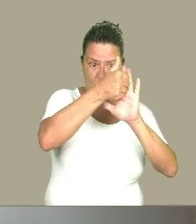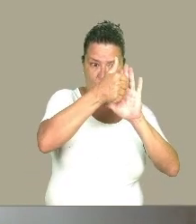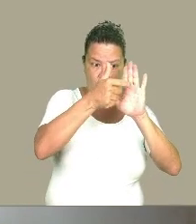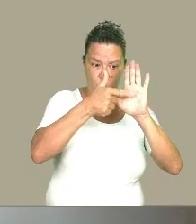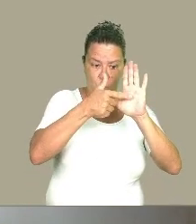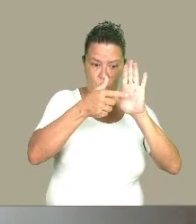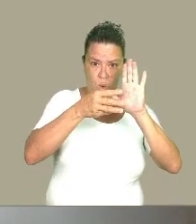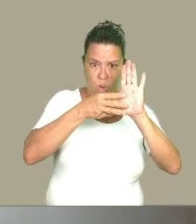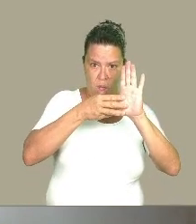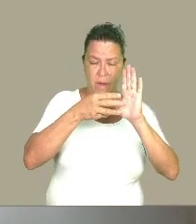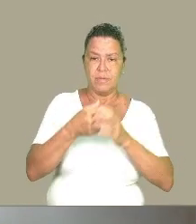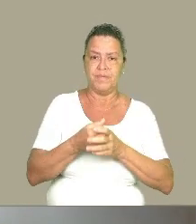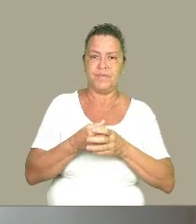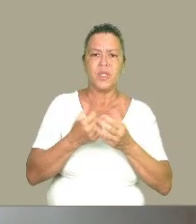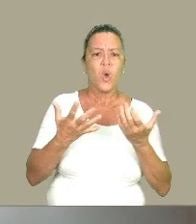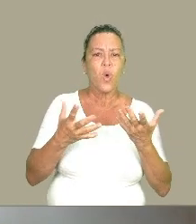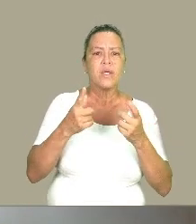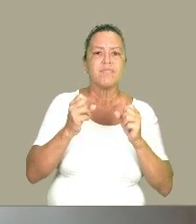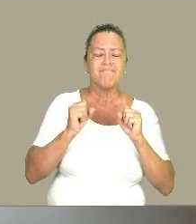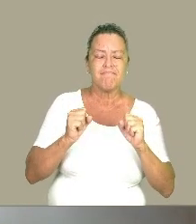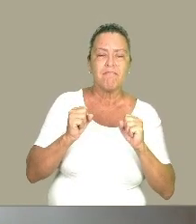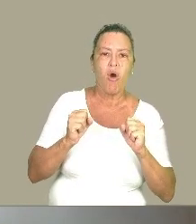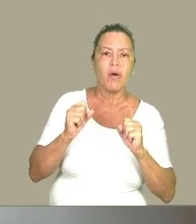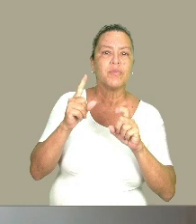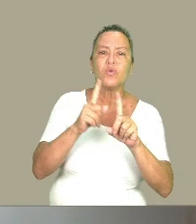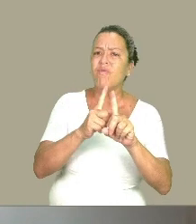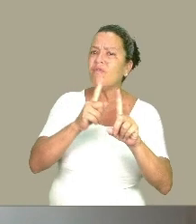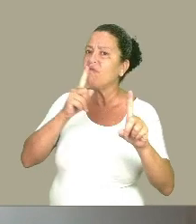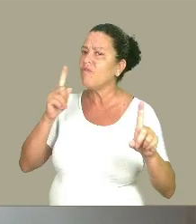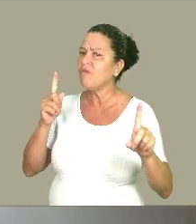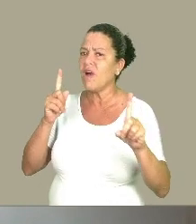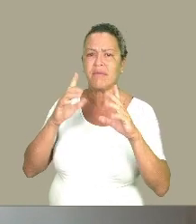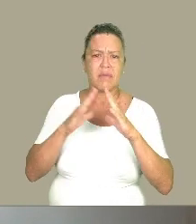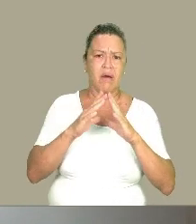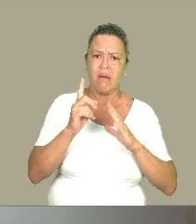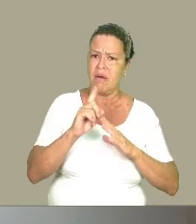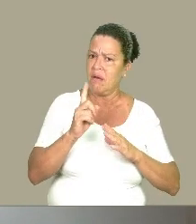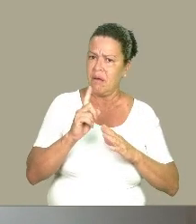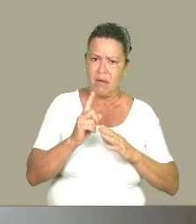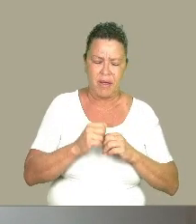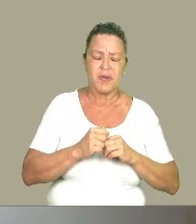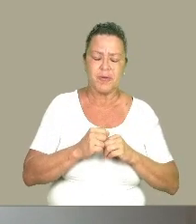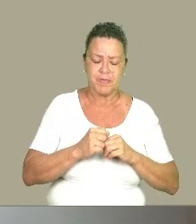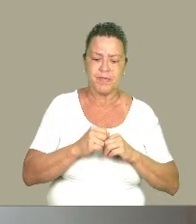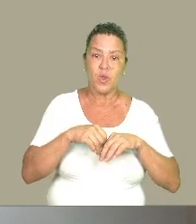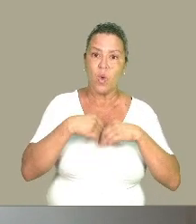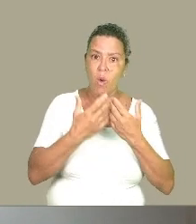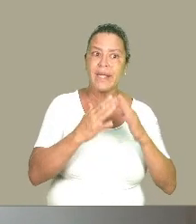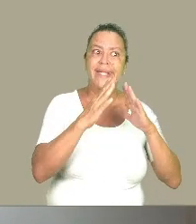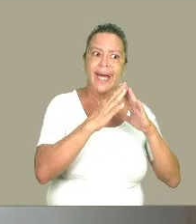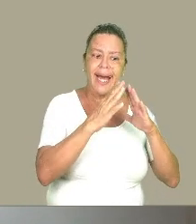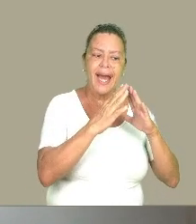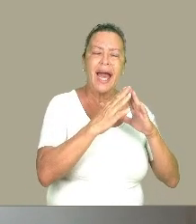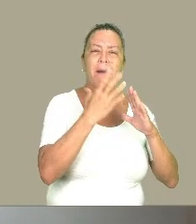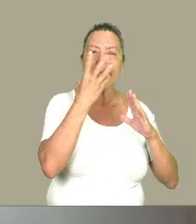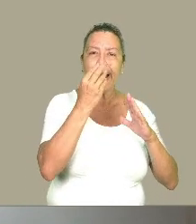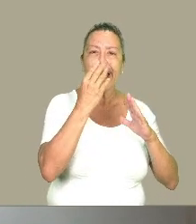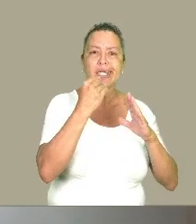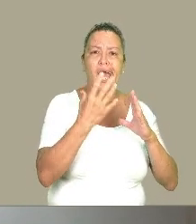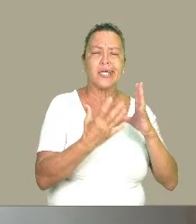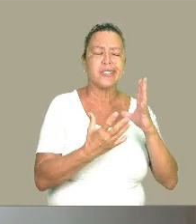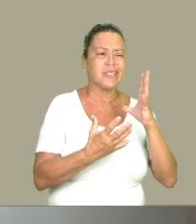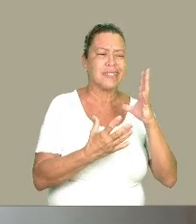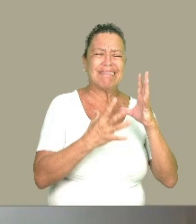Quanto puderes, não te afastes do lar, ainda mesmo quando o lar te pareça inquietante fornalha